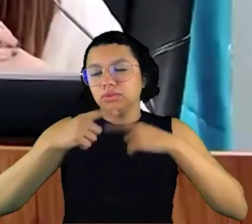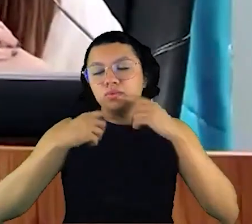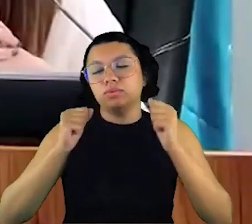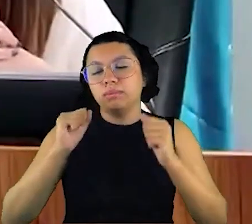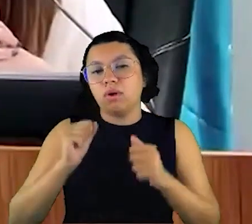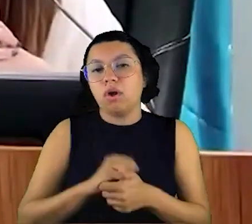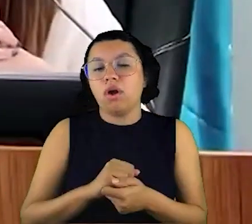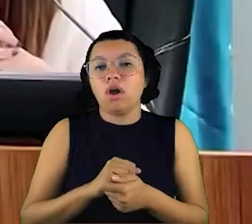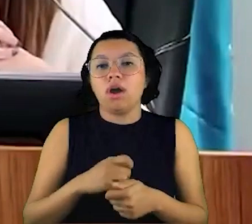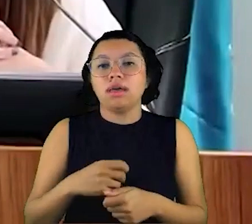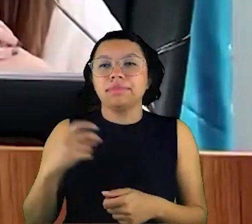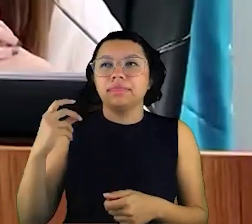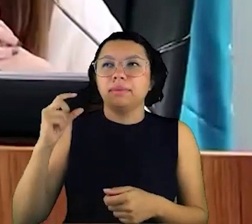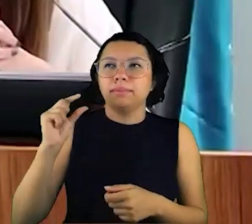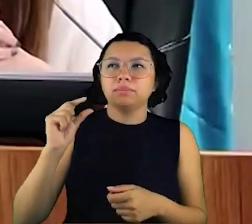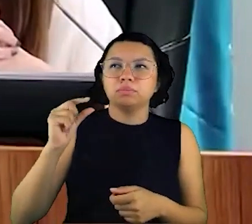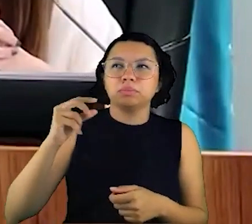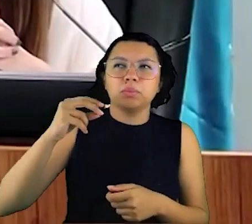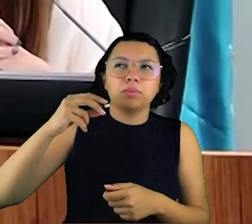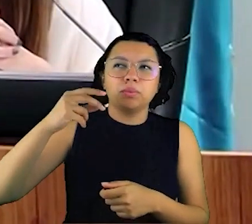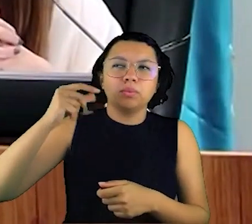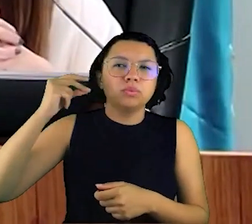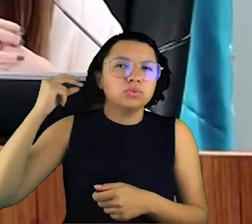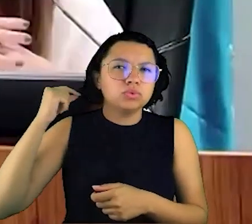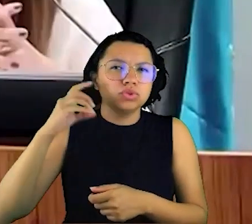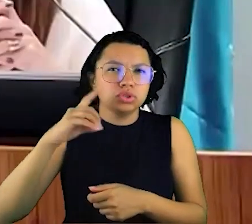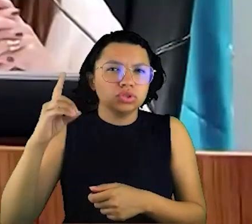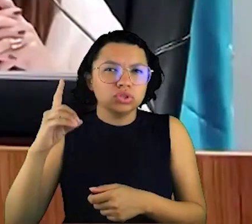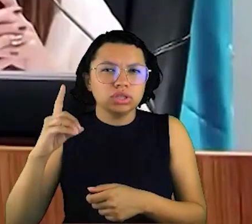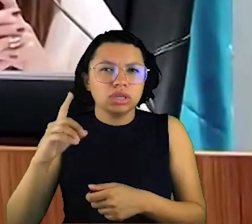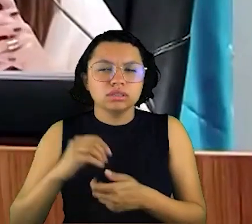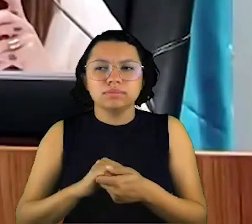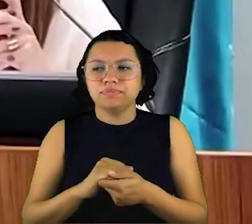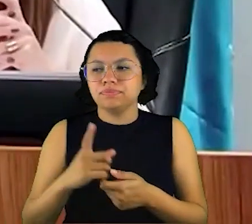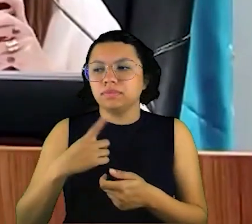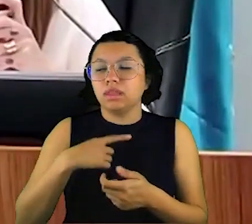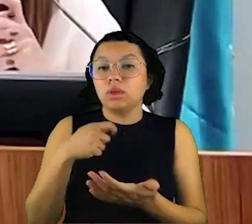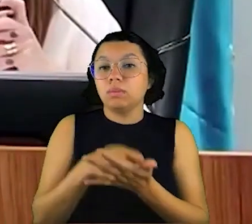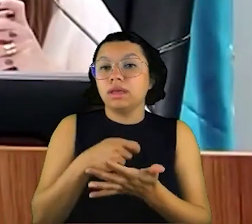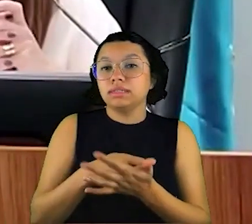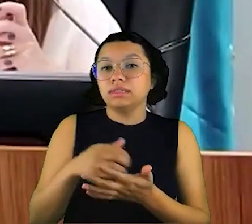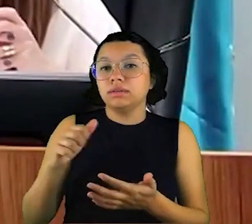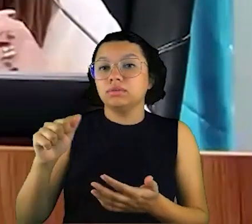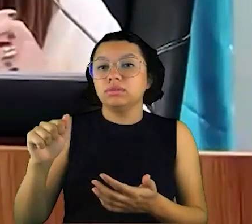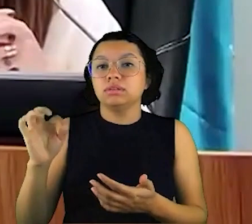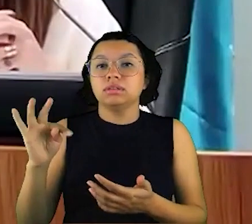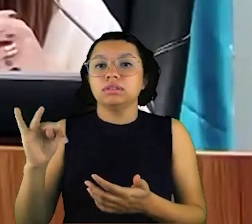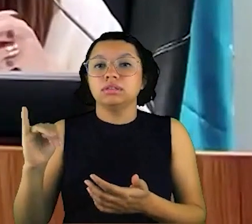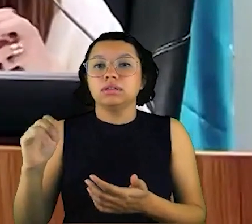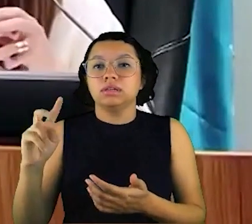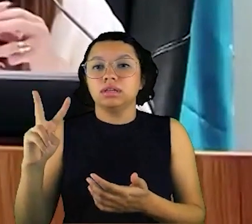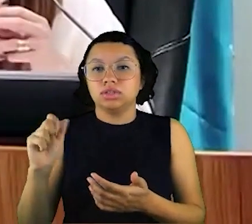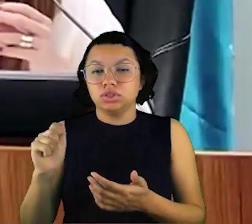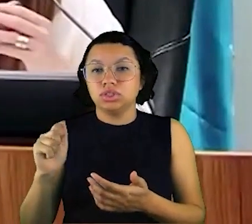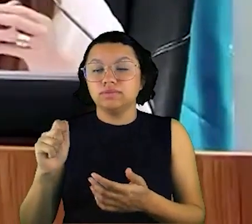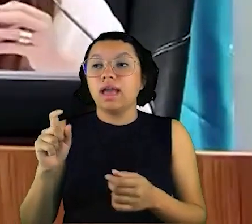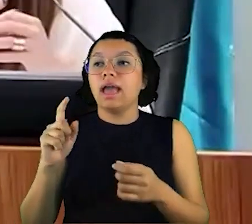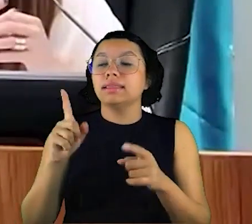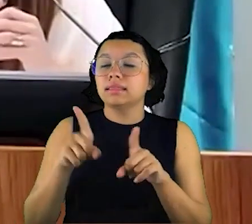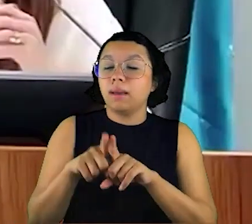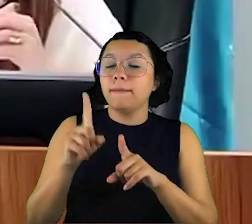Há poucos dias eu me lembro de atender um advogado que tem uma execução ativa, ele estava